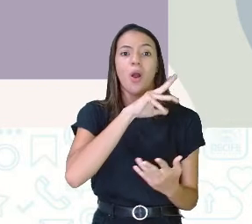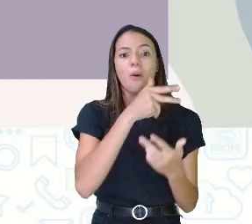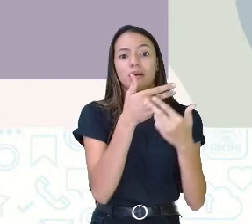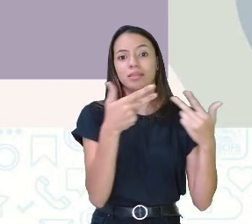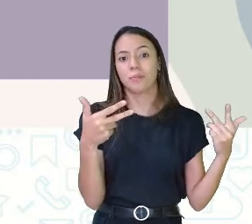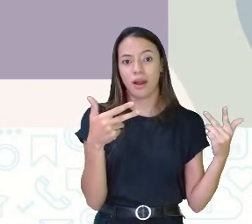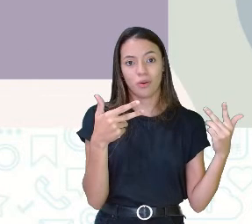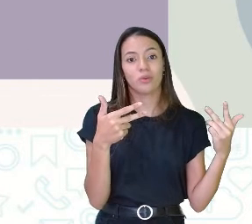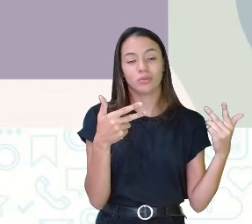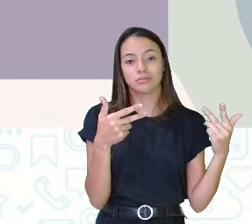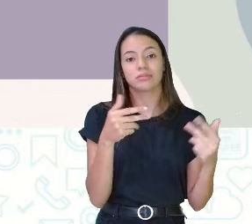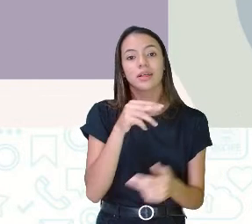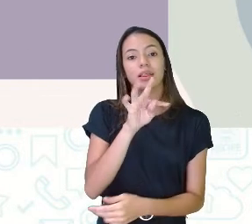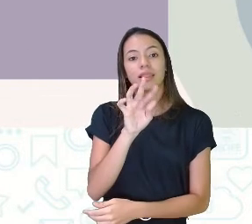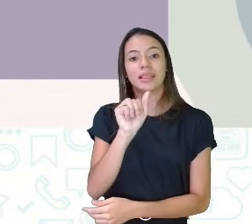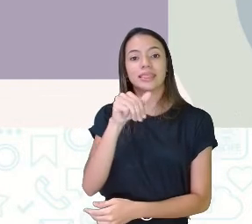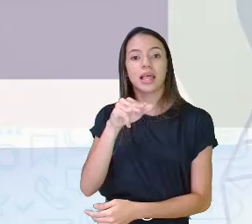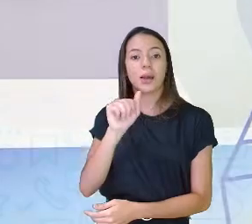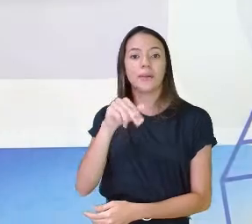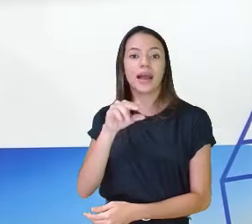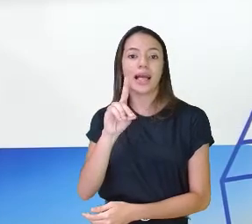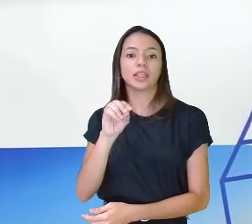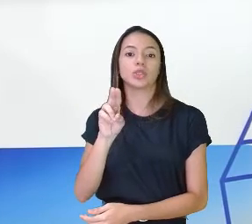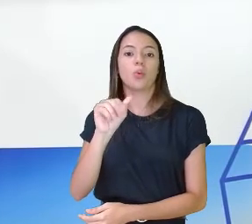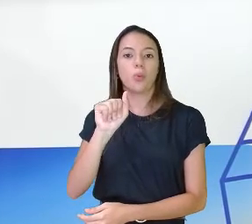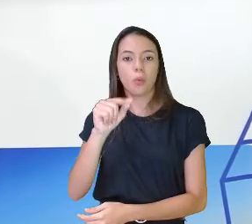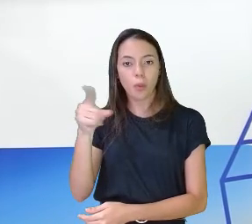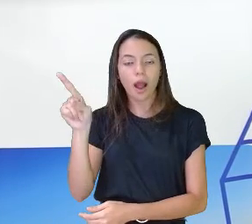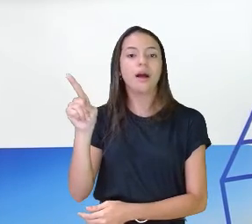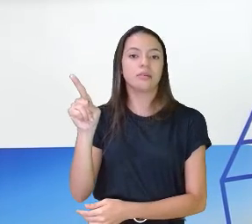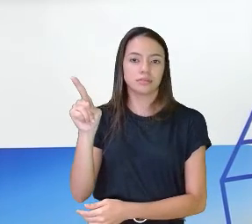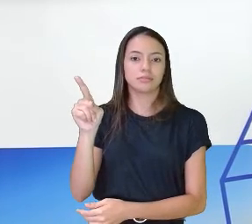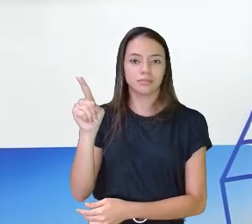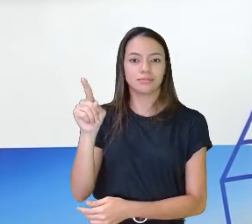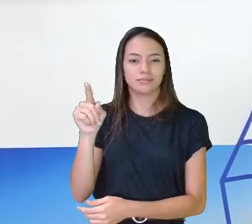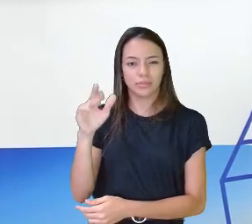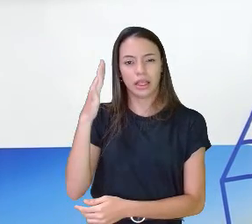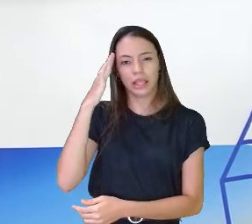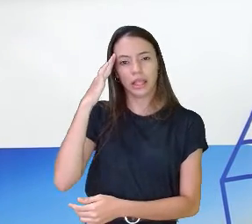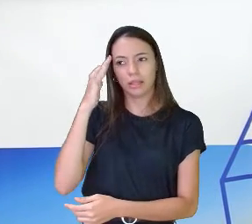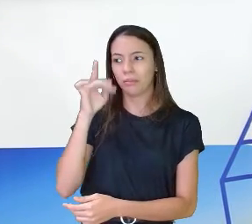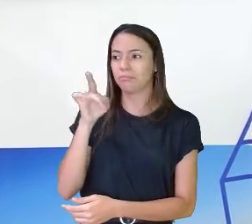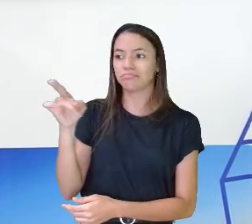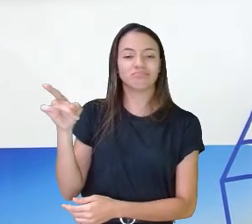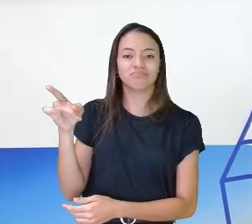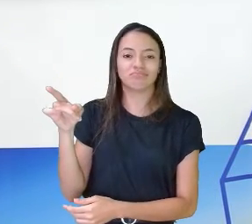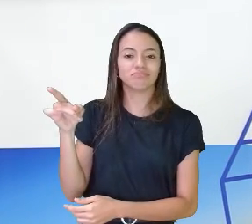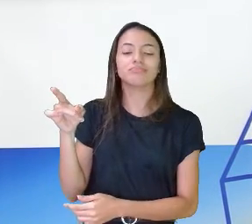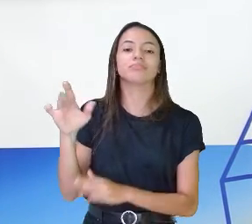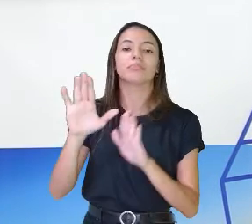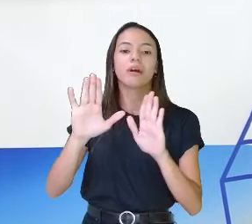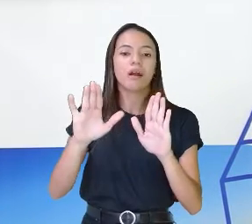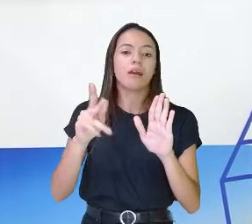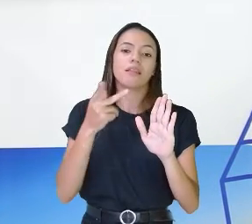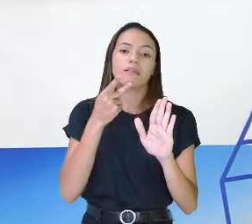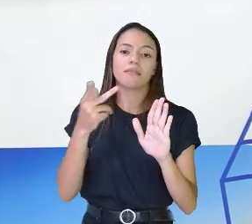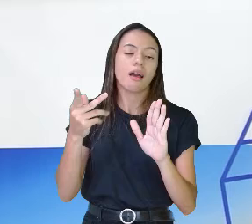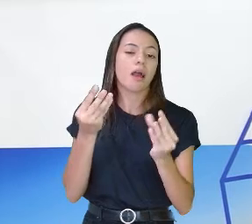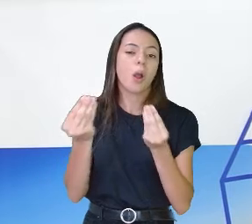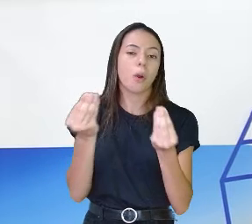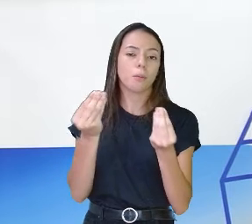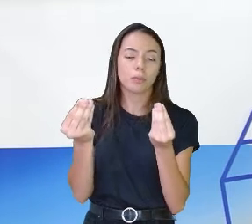beleza não é algo que o emissor pode falar desse sujeito. Mas ele o faz de